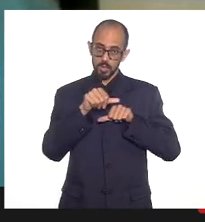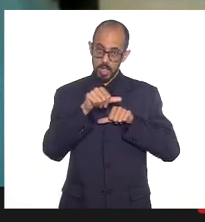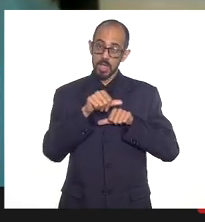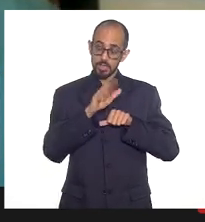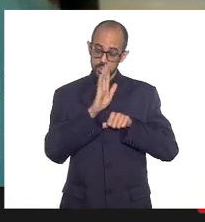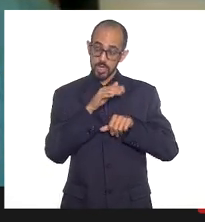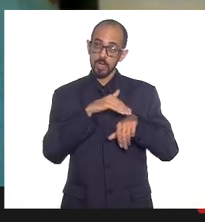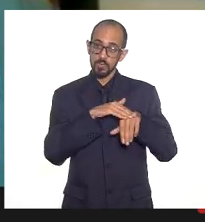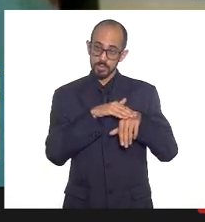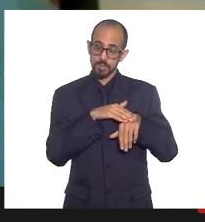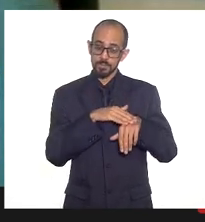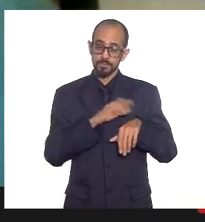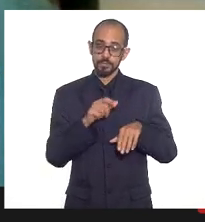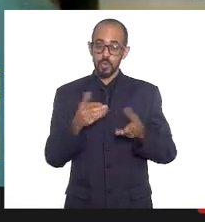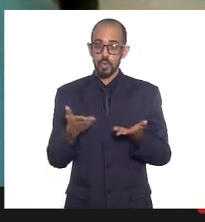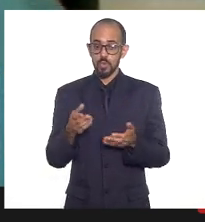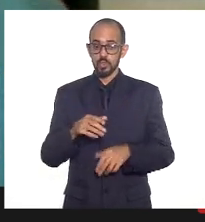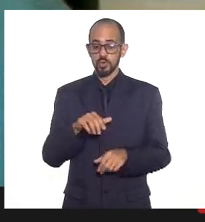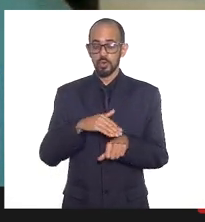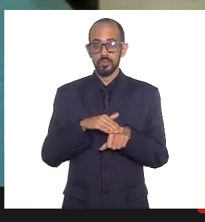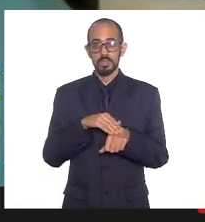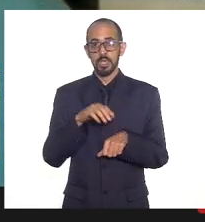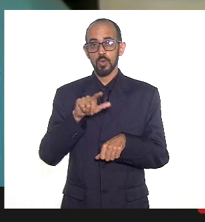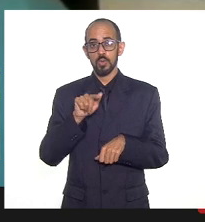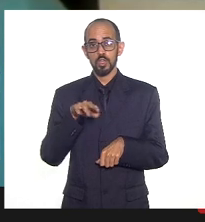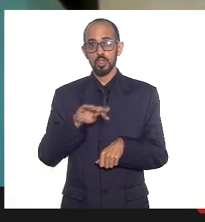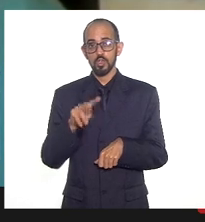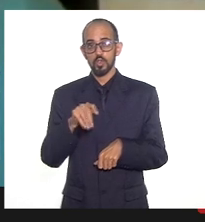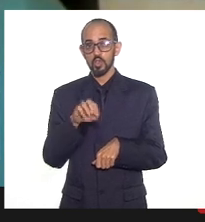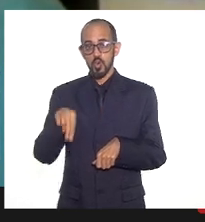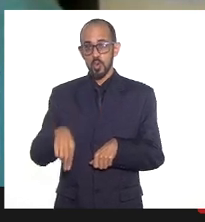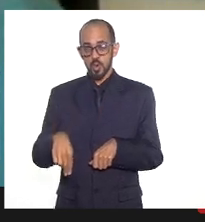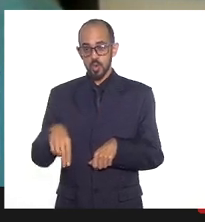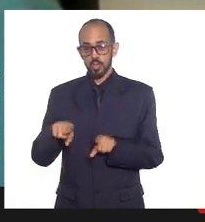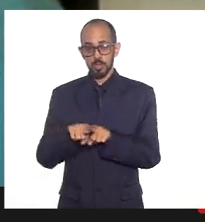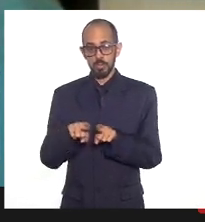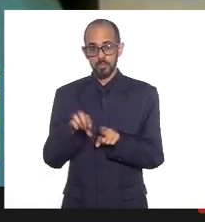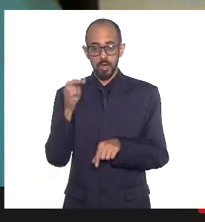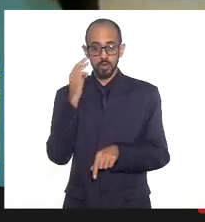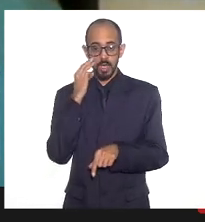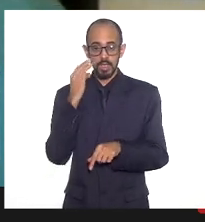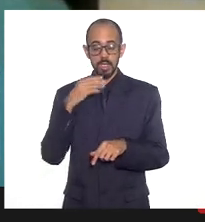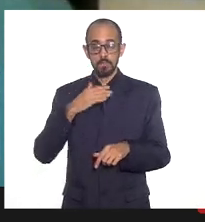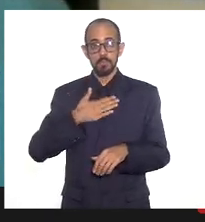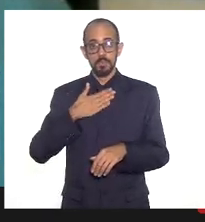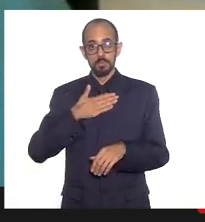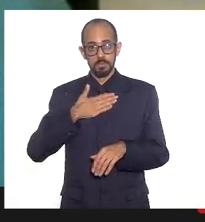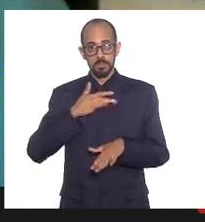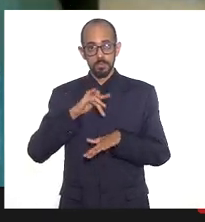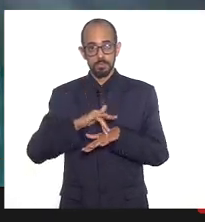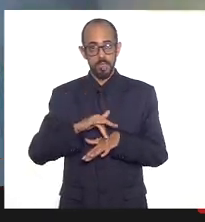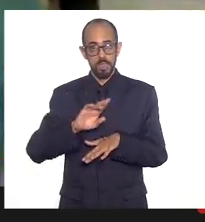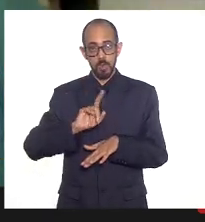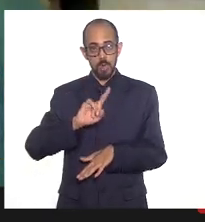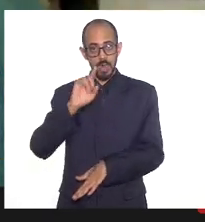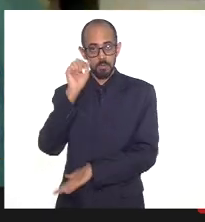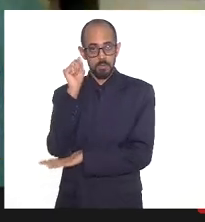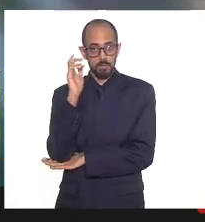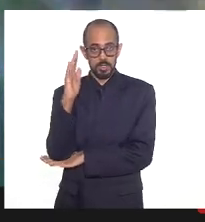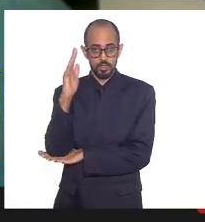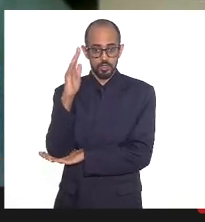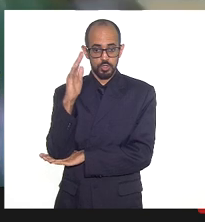Guilhom e com o Valdec que uma das minhas frustrações no Ministério não foi na área de meio ambiente. Eu fiquei 3